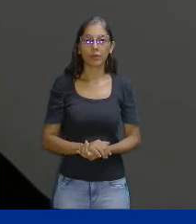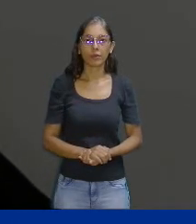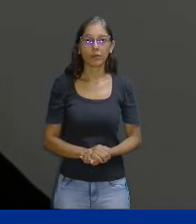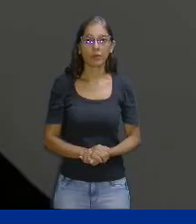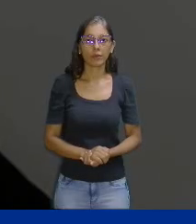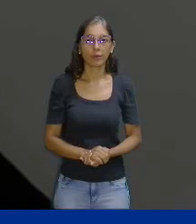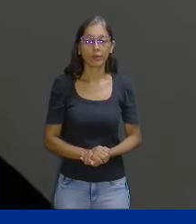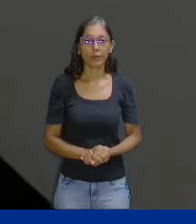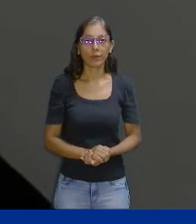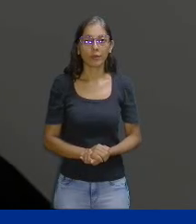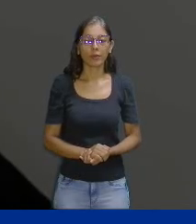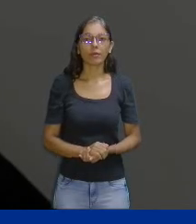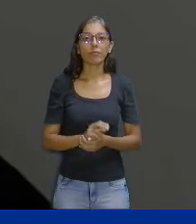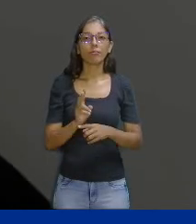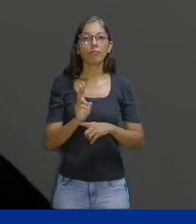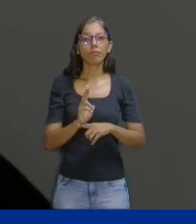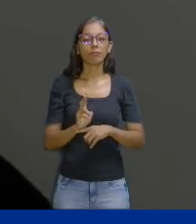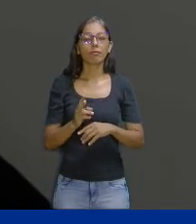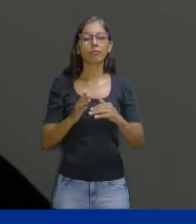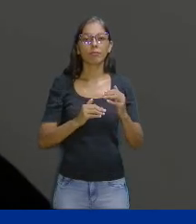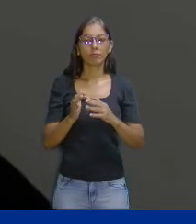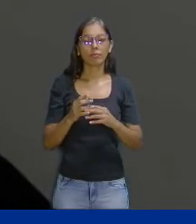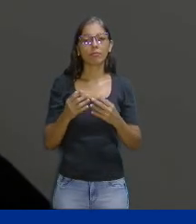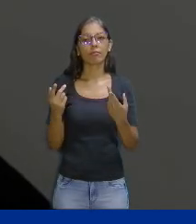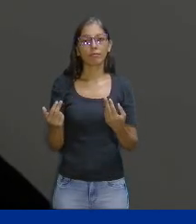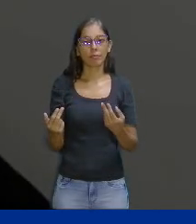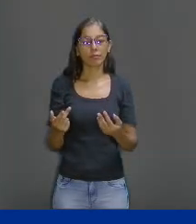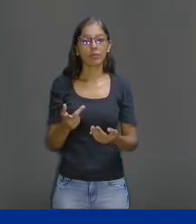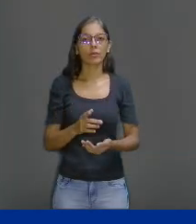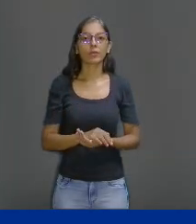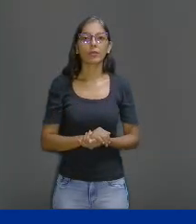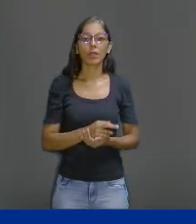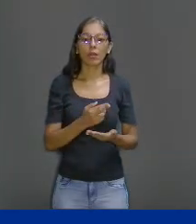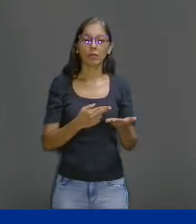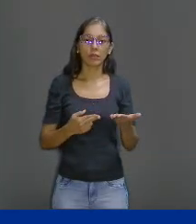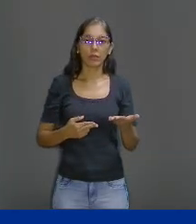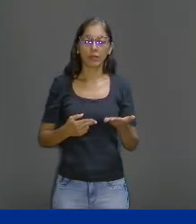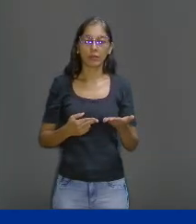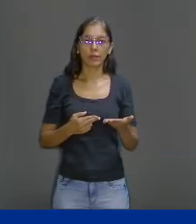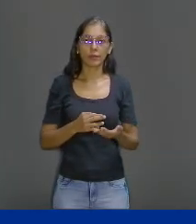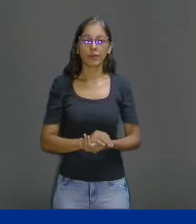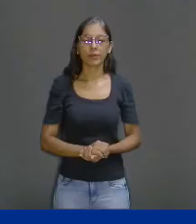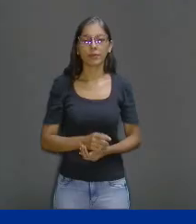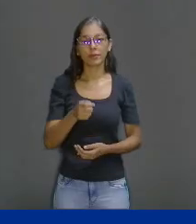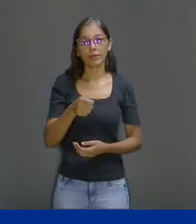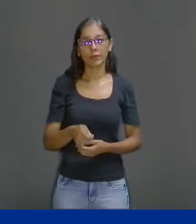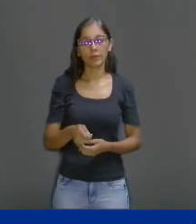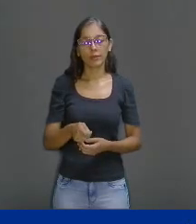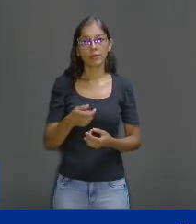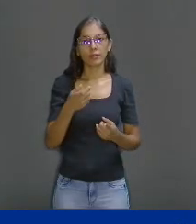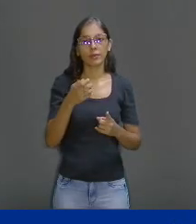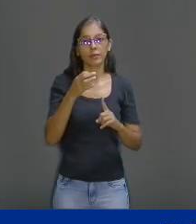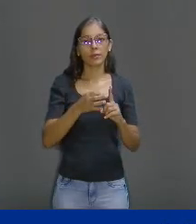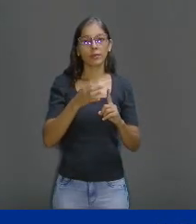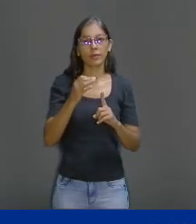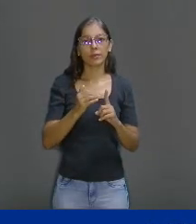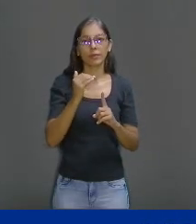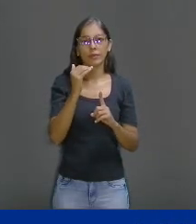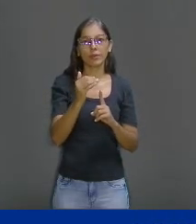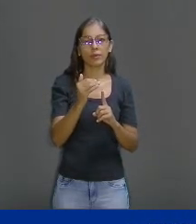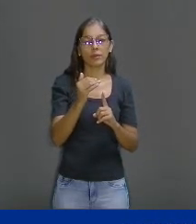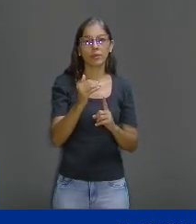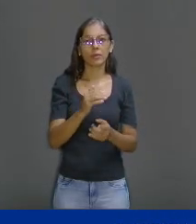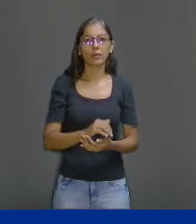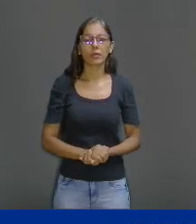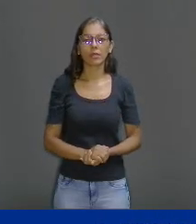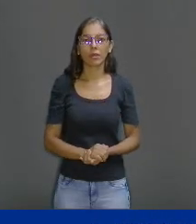manifestou em igual sentido. É o relatório. A doutora Sara Cavalcante está com a palavra. Obrigada, Excelência. Reitero os termos